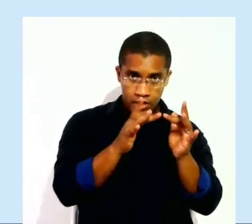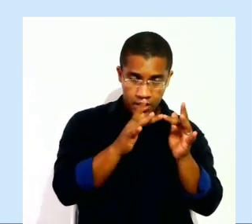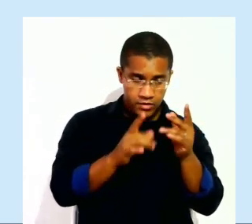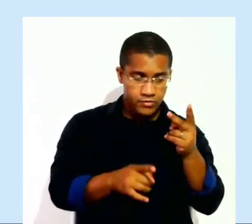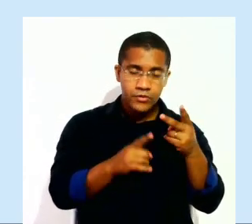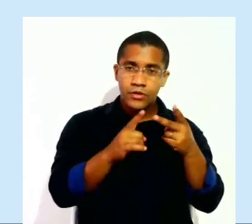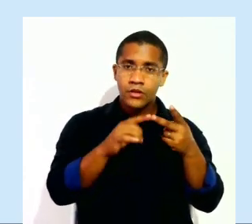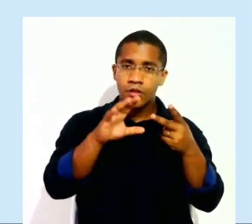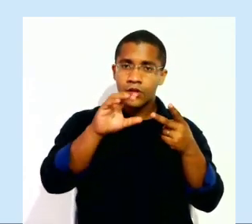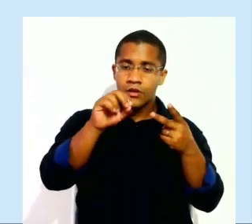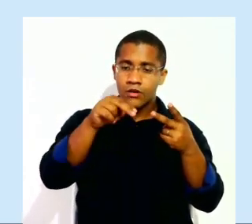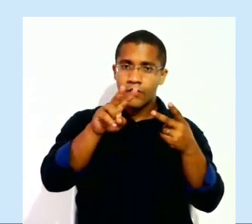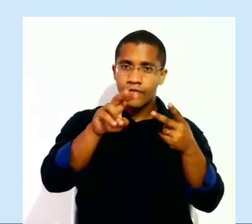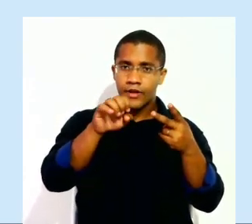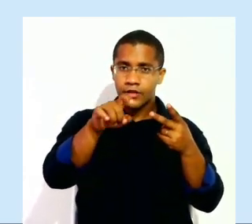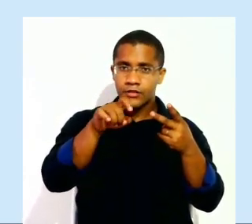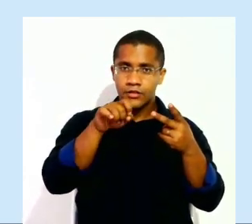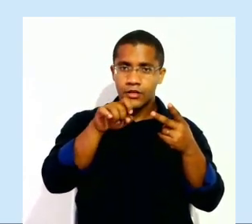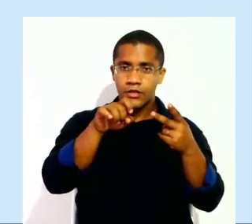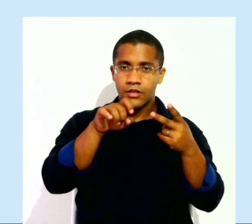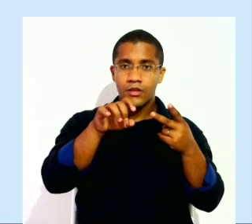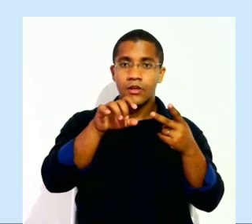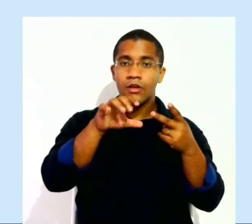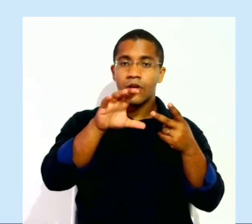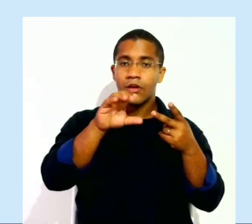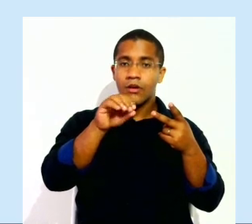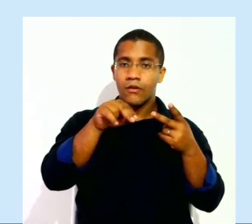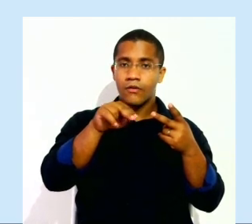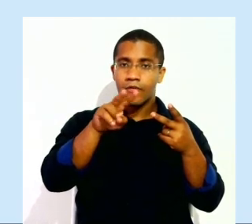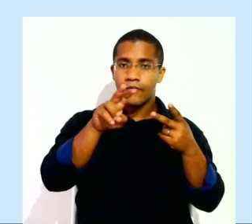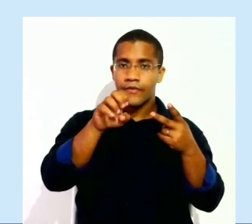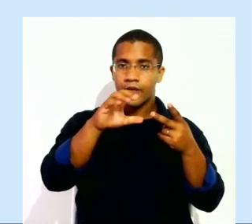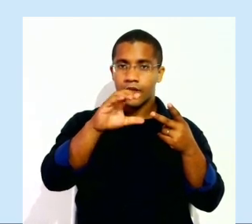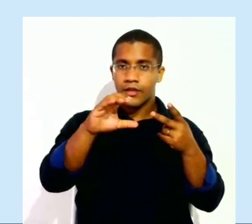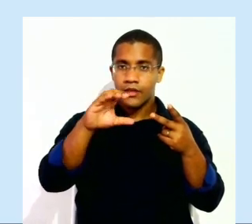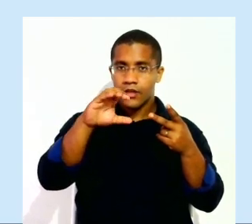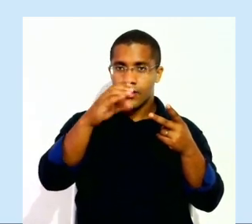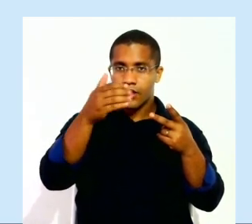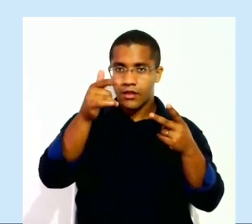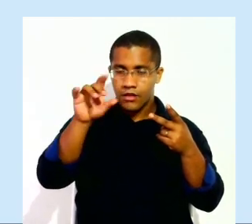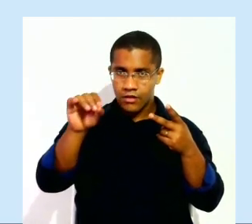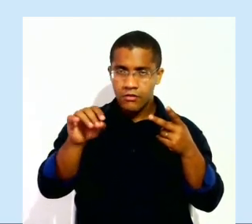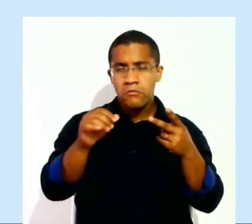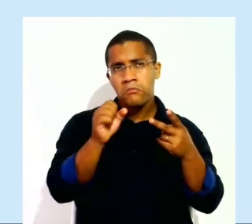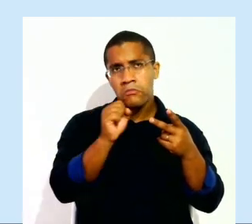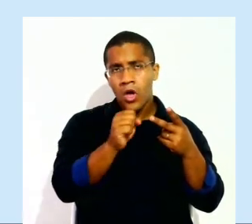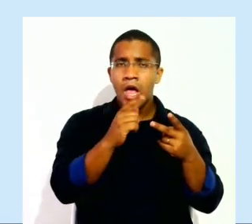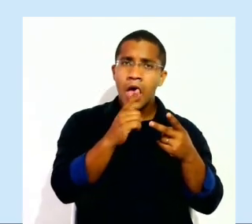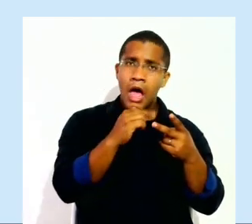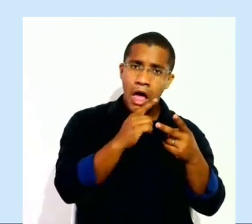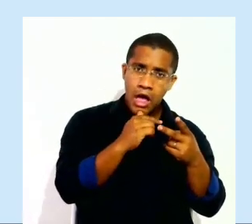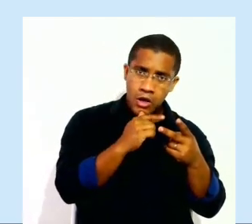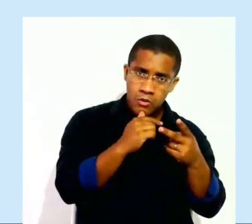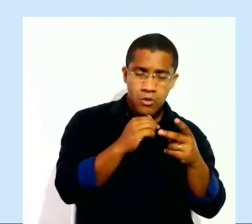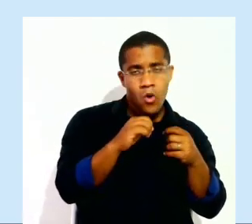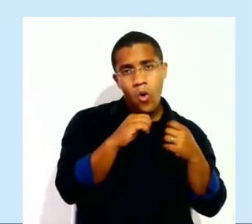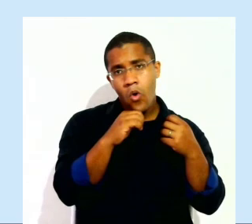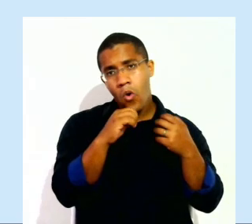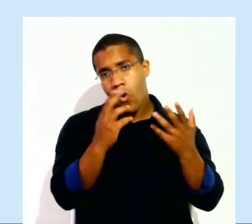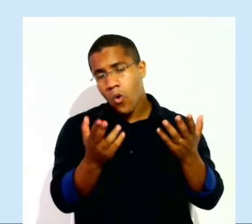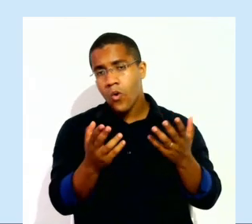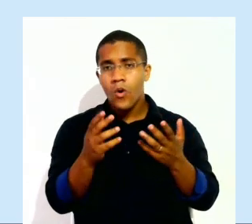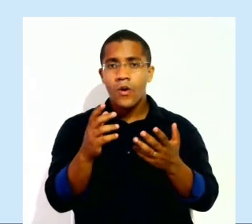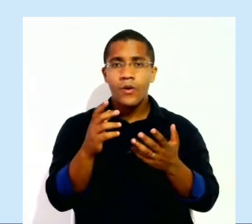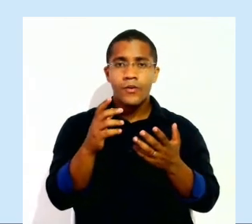convecção de calor, na realidade, vai acontecer entre líquidos e pode acontecer entre gases, de acordo com a questão